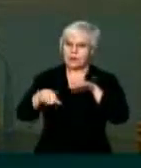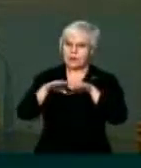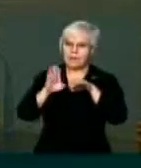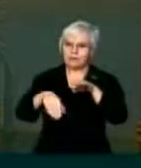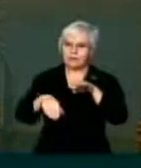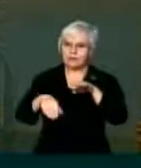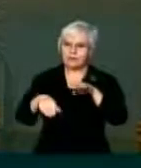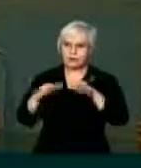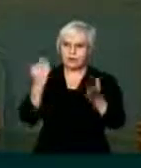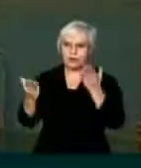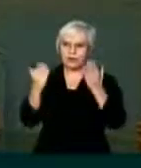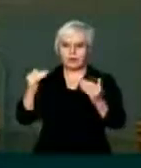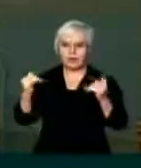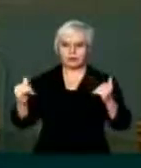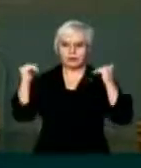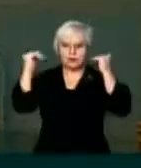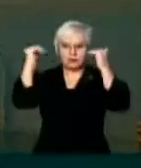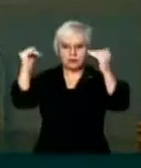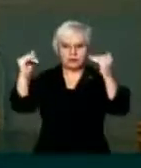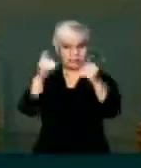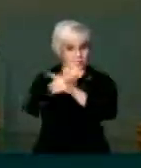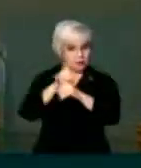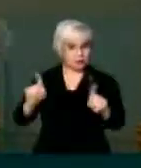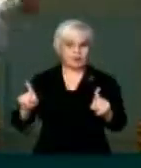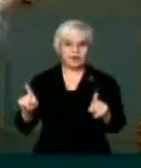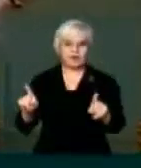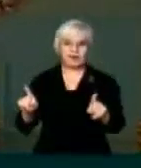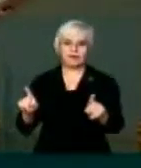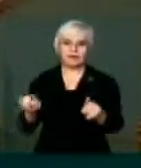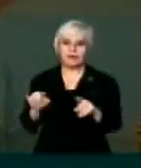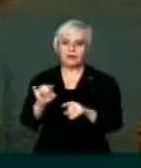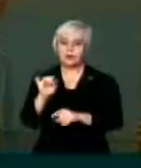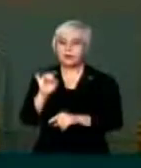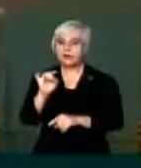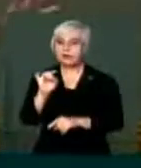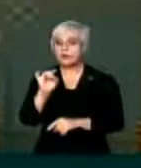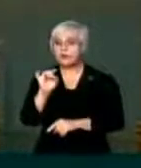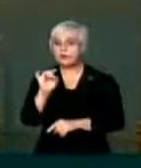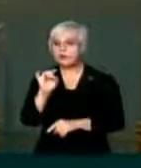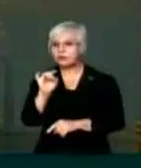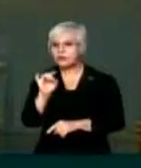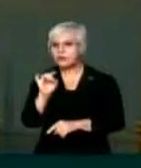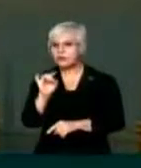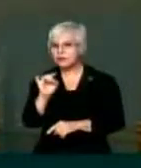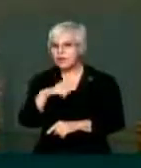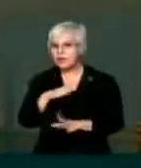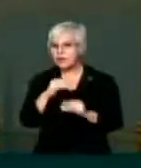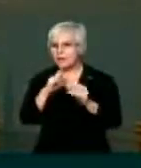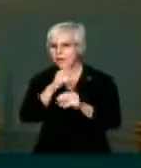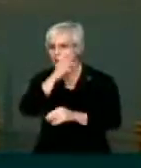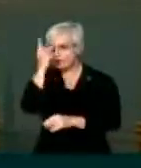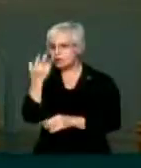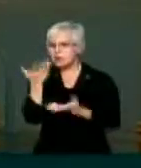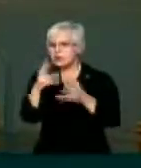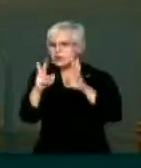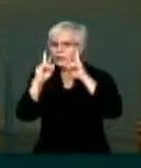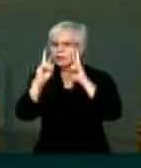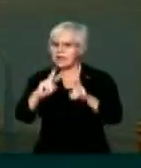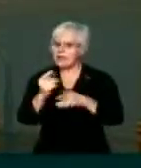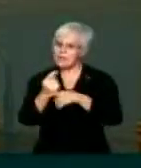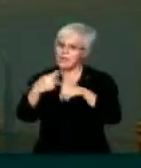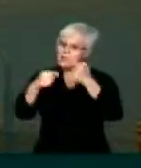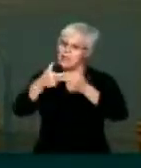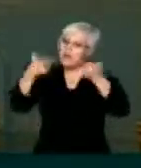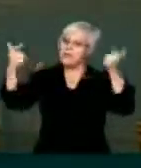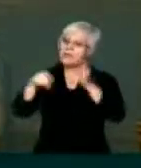nível de escolaridade e mesmas horas de graduação. Só quem não quer ver deixa de enxergar os avanços que tivemos na